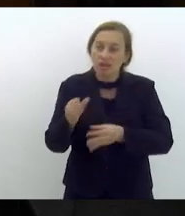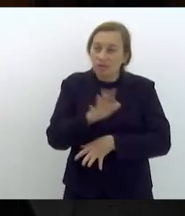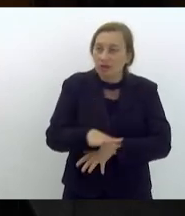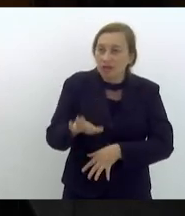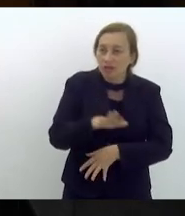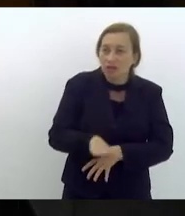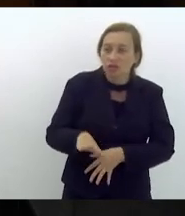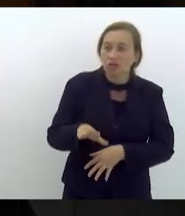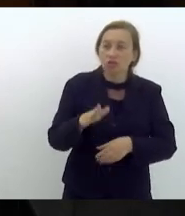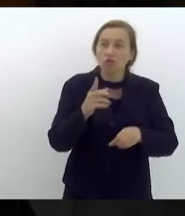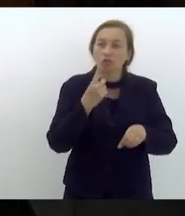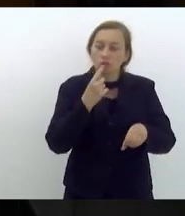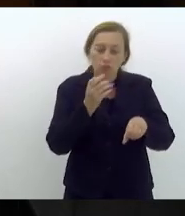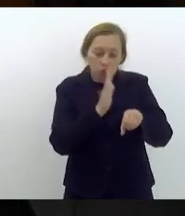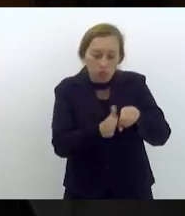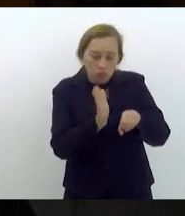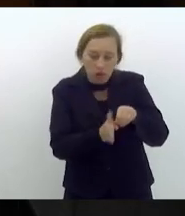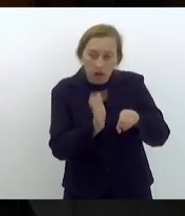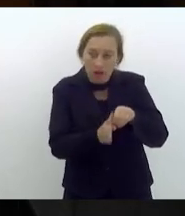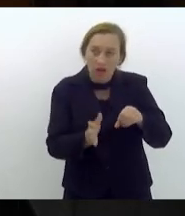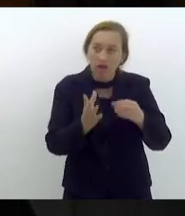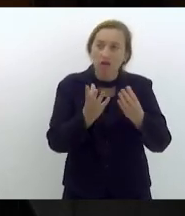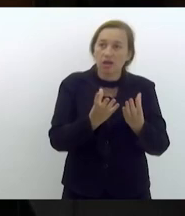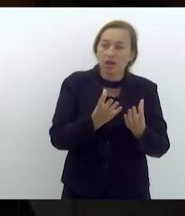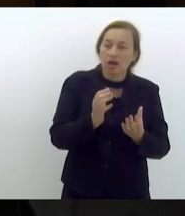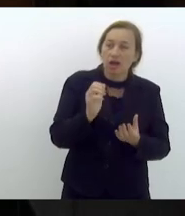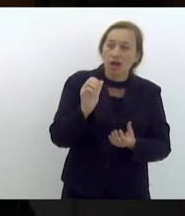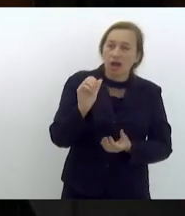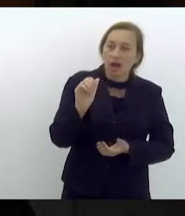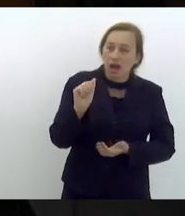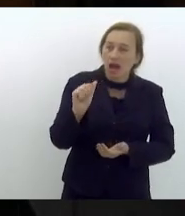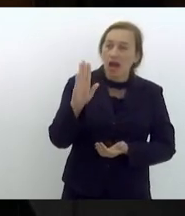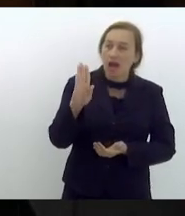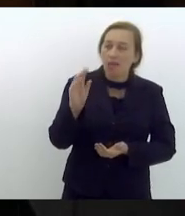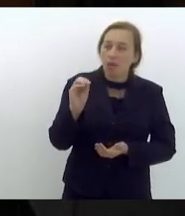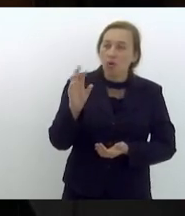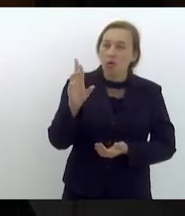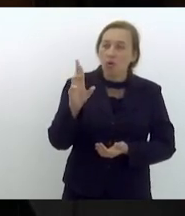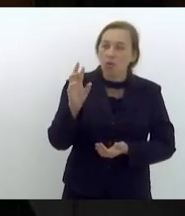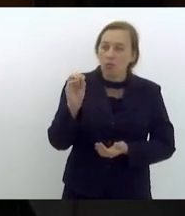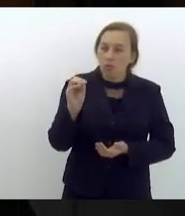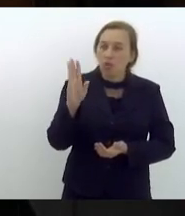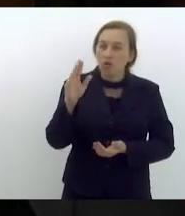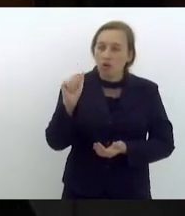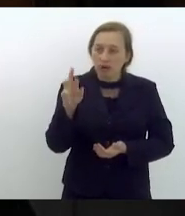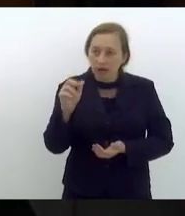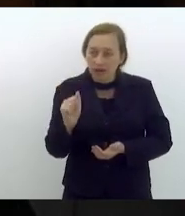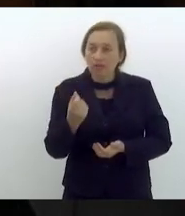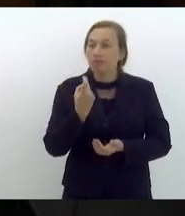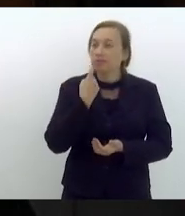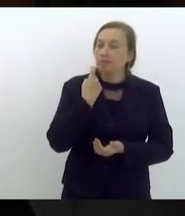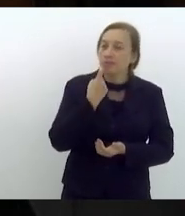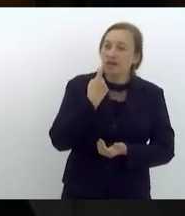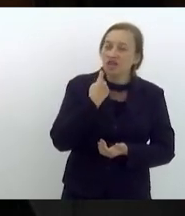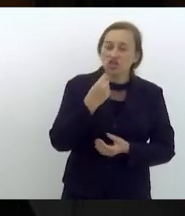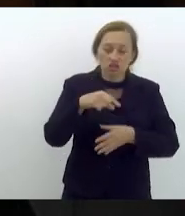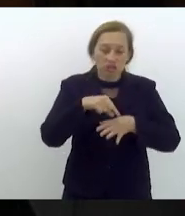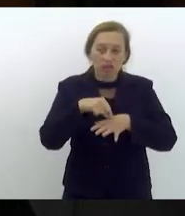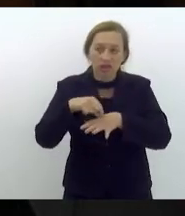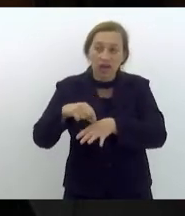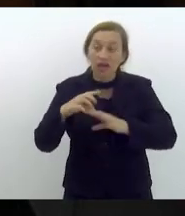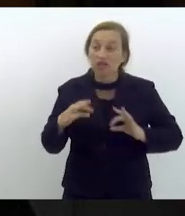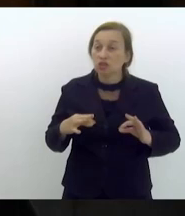tomate abóbora maxixe carne peixe tudo aquilo